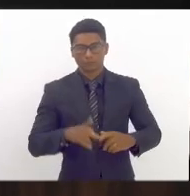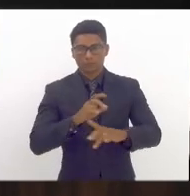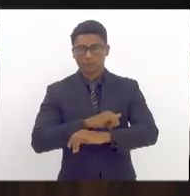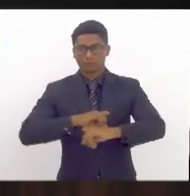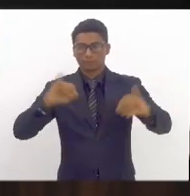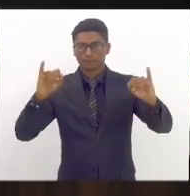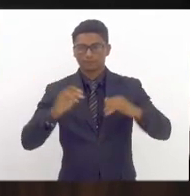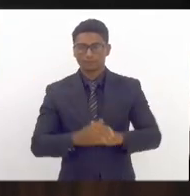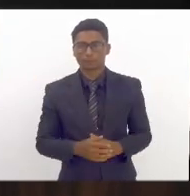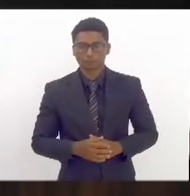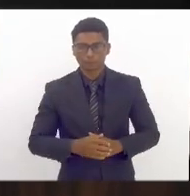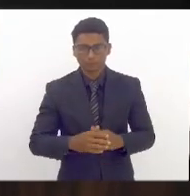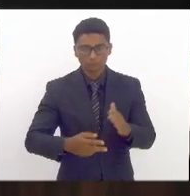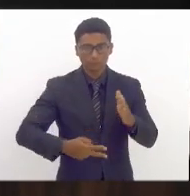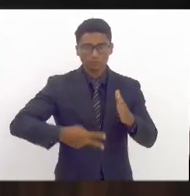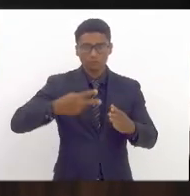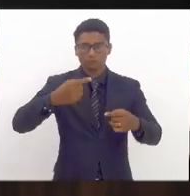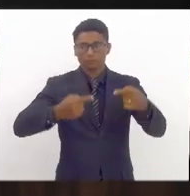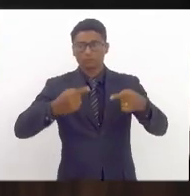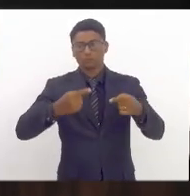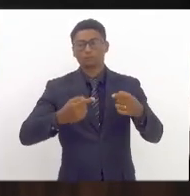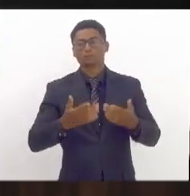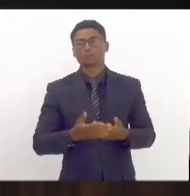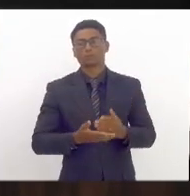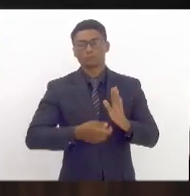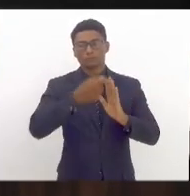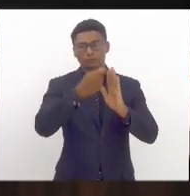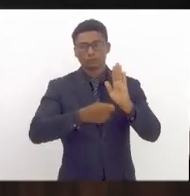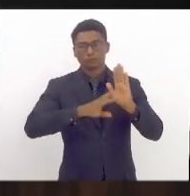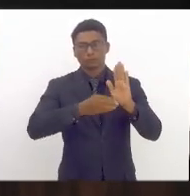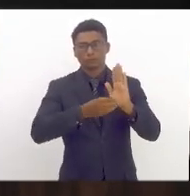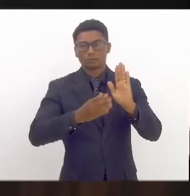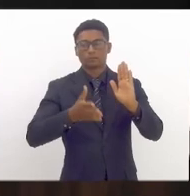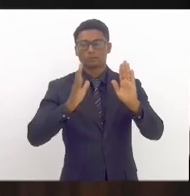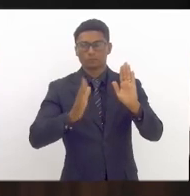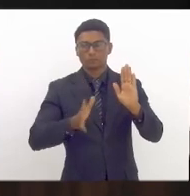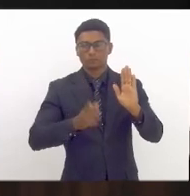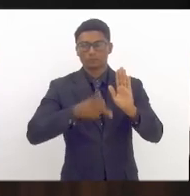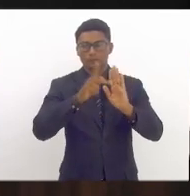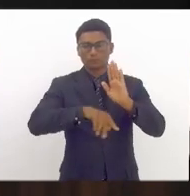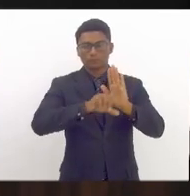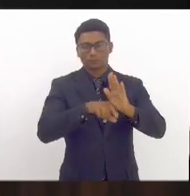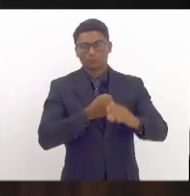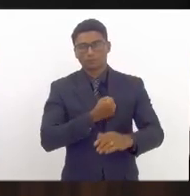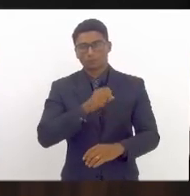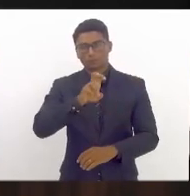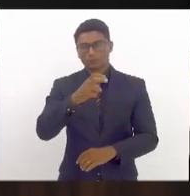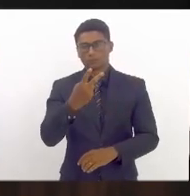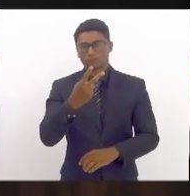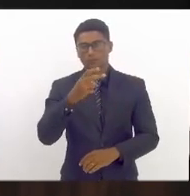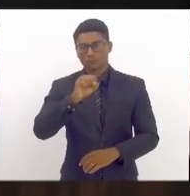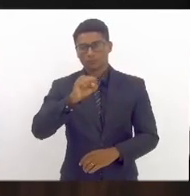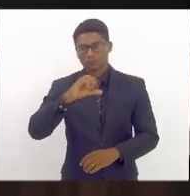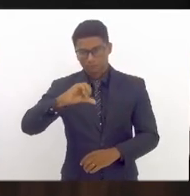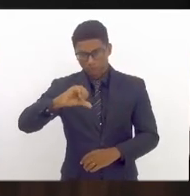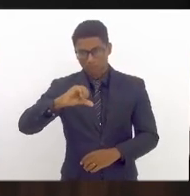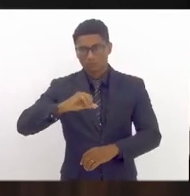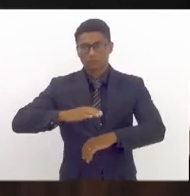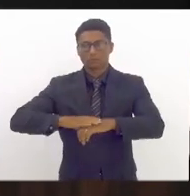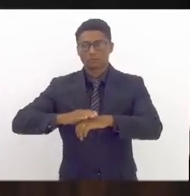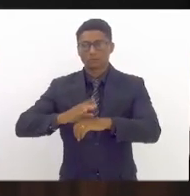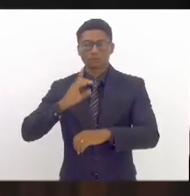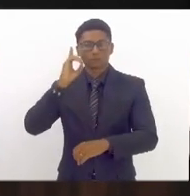Anuncio, em tramitação ordinária e segunda discussão, redação do vencido, assim emendada. Projeto de lei número 5289-A de 2022, de autoria do